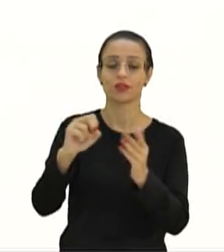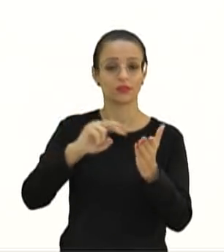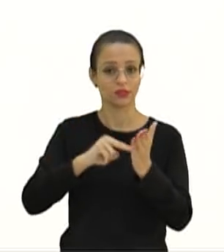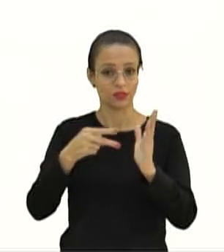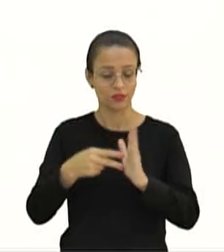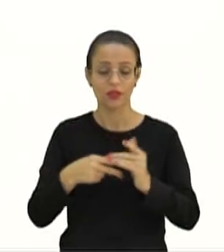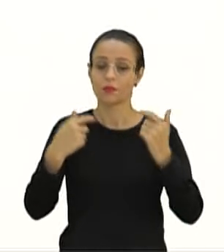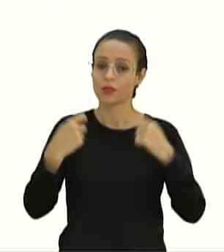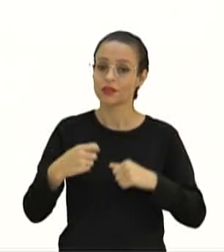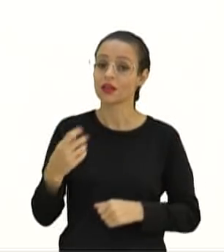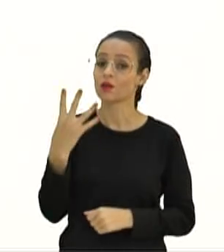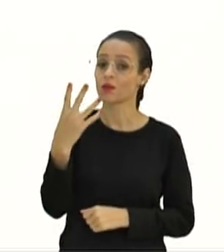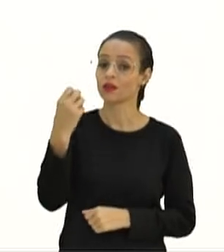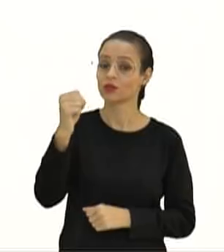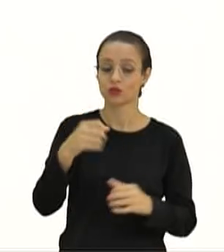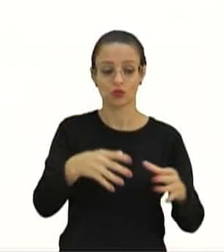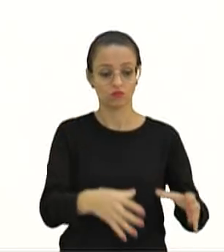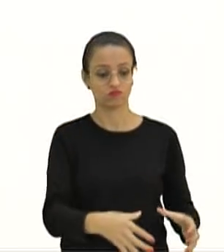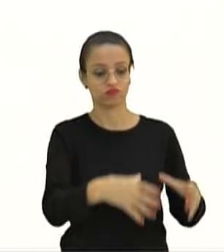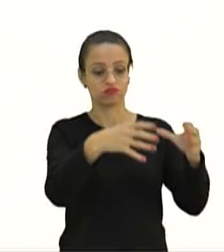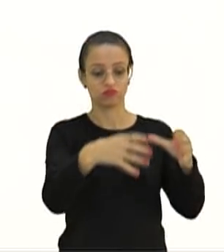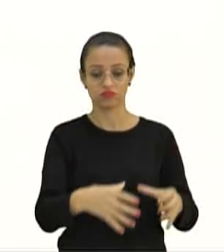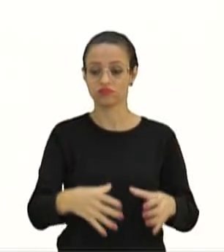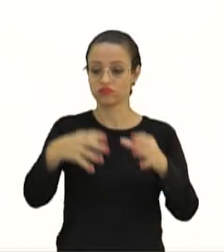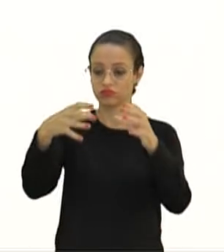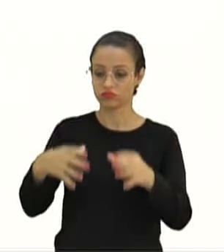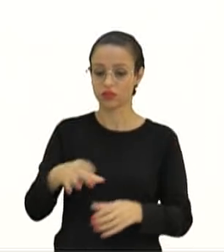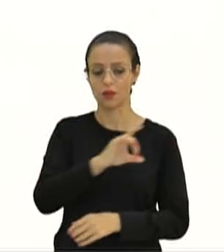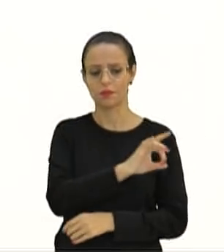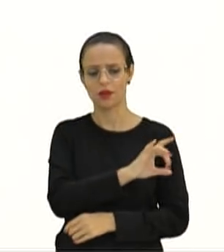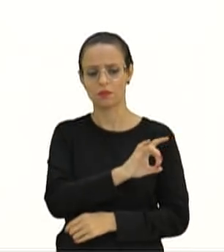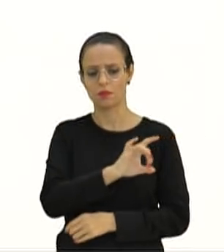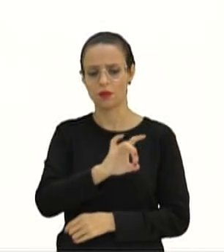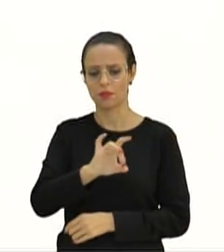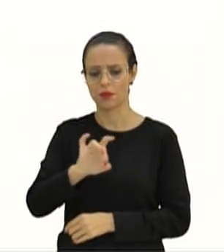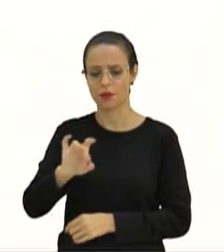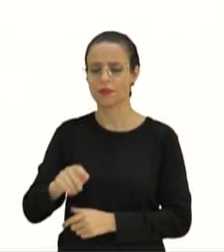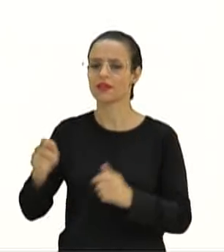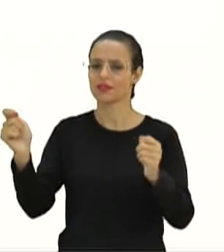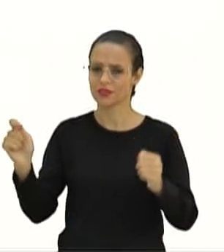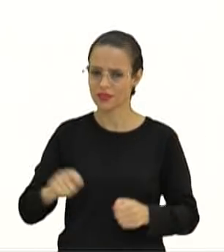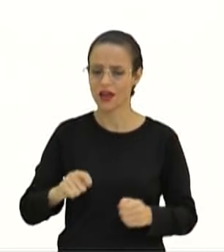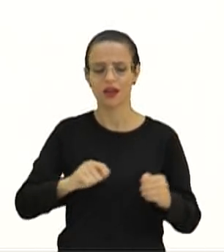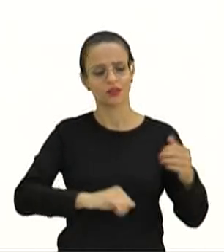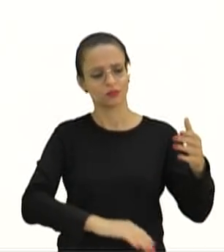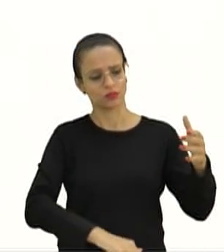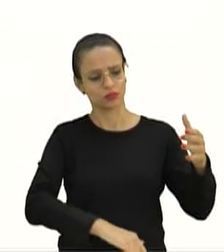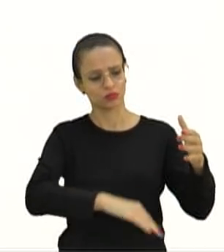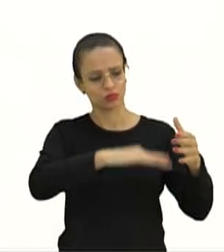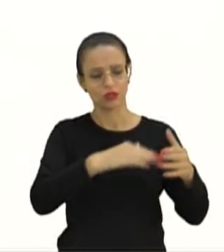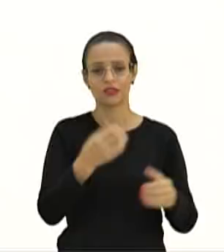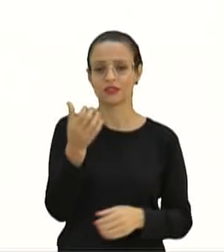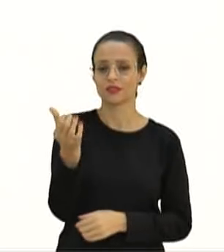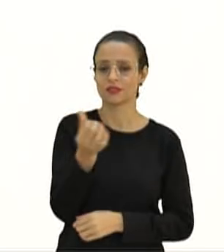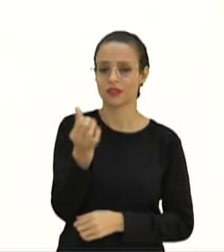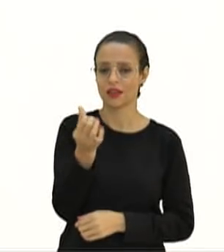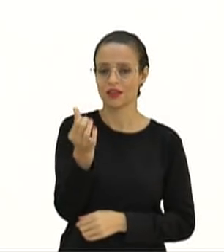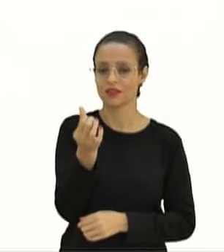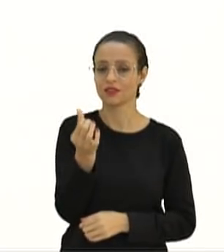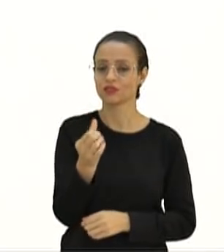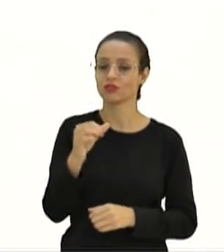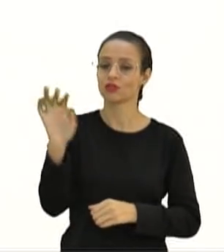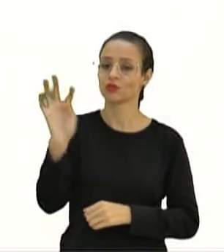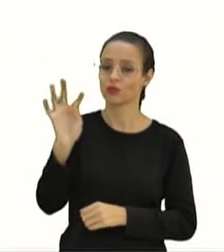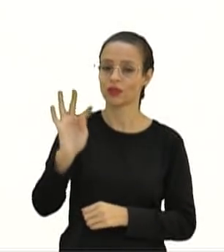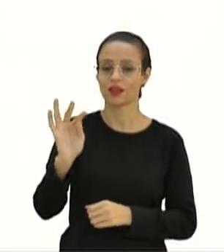Significa que eu vou precisar de 48 barris para poder comportar as 6 toneladas de soja. Então,